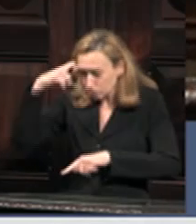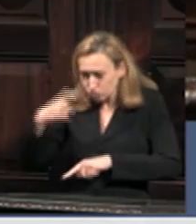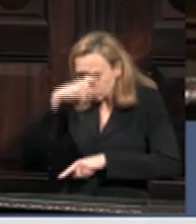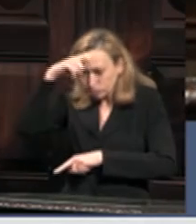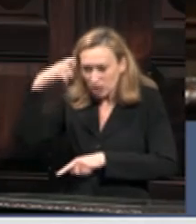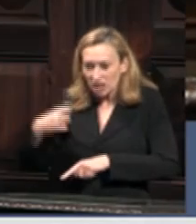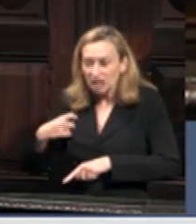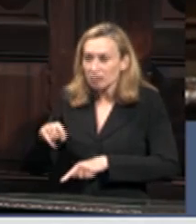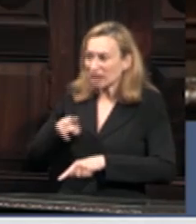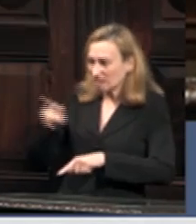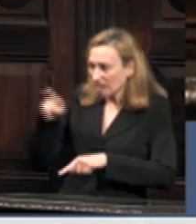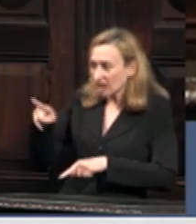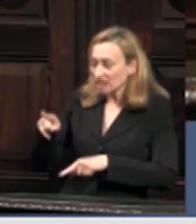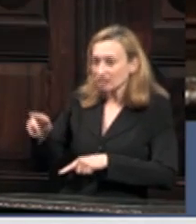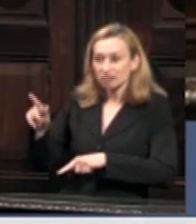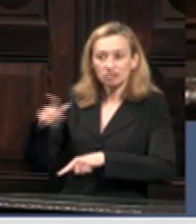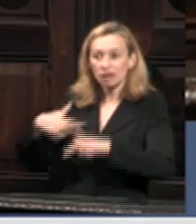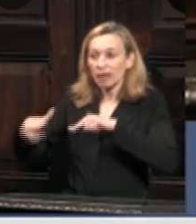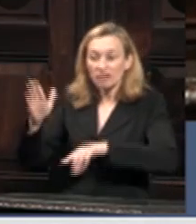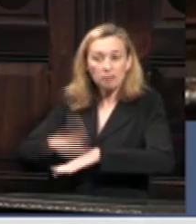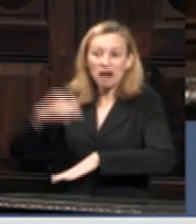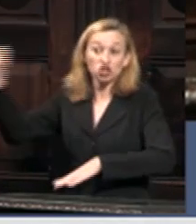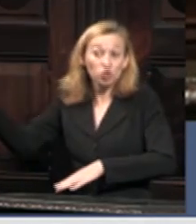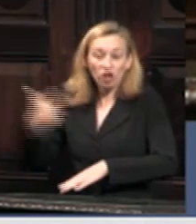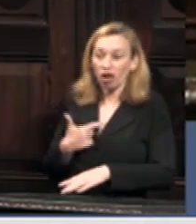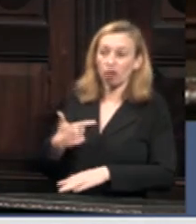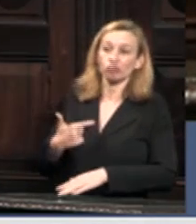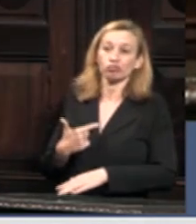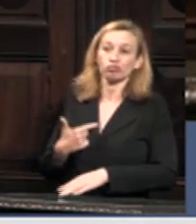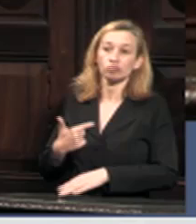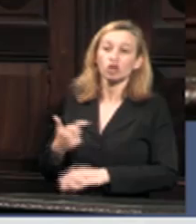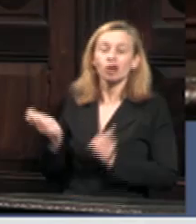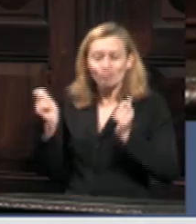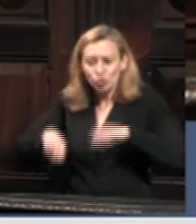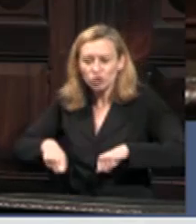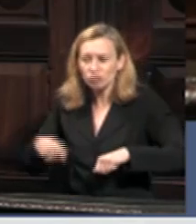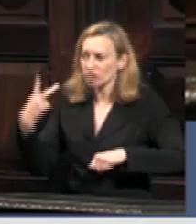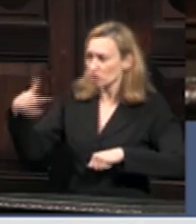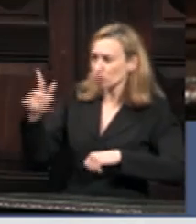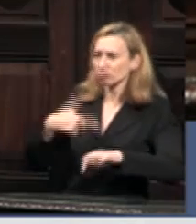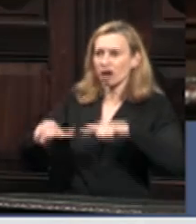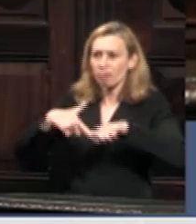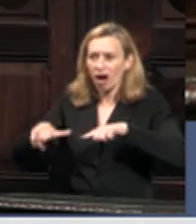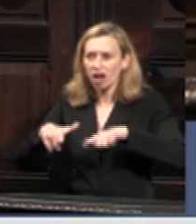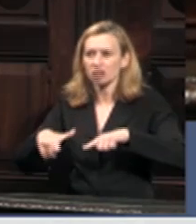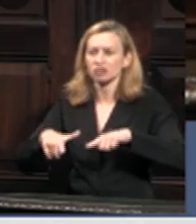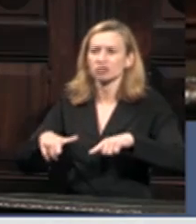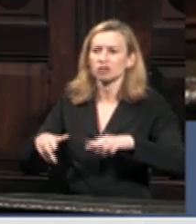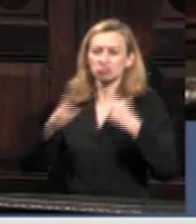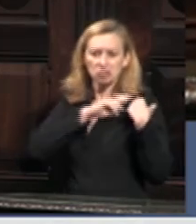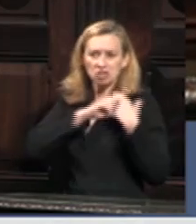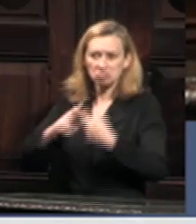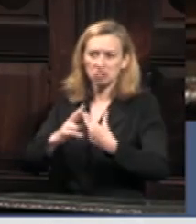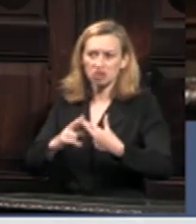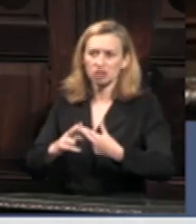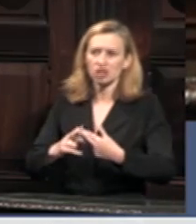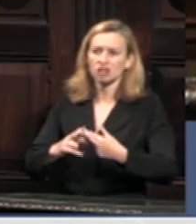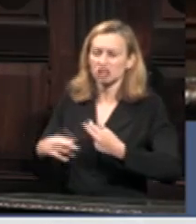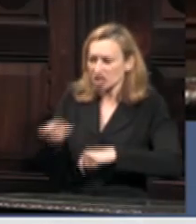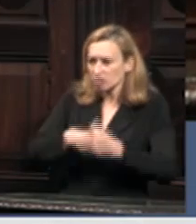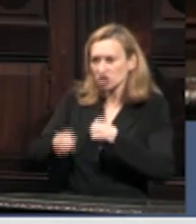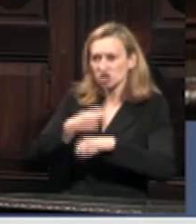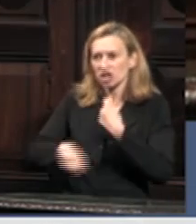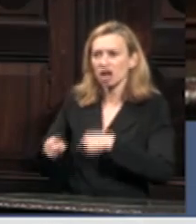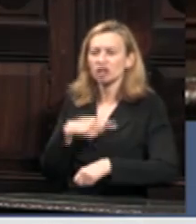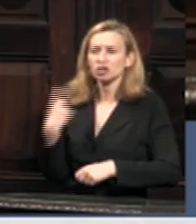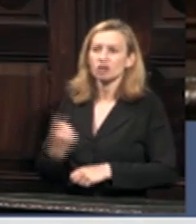ele trabalhava mais do que eu, se é que isso era possível, pela sua diligência e pela responsabilidade de dirigir a nossa